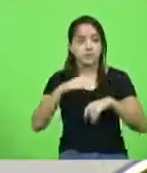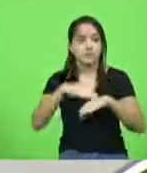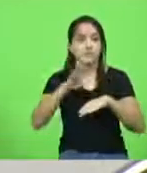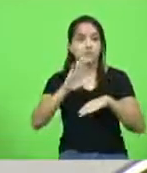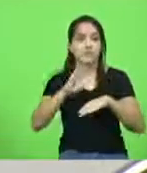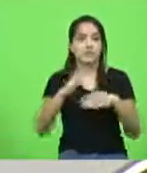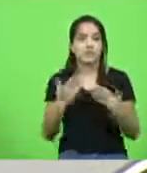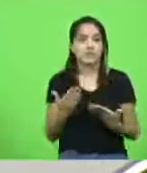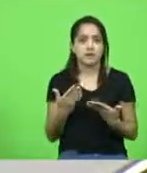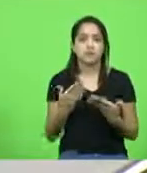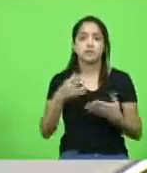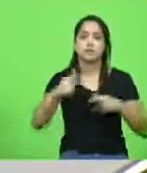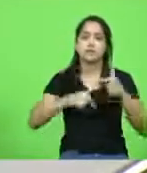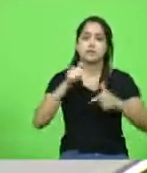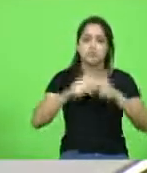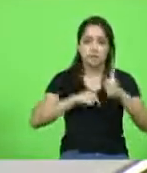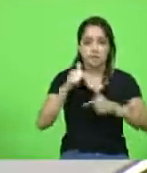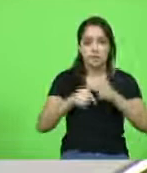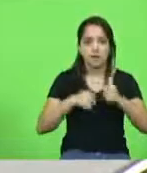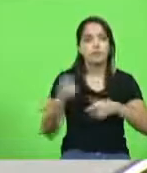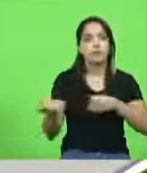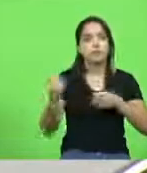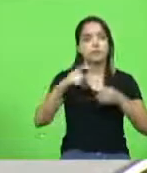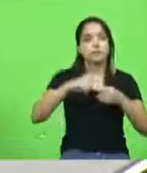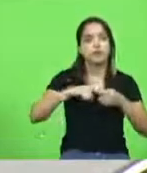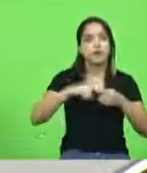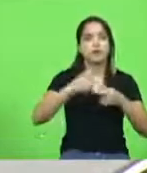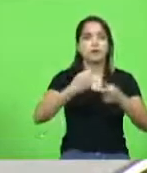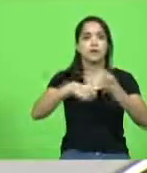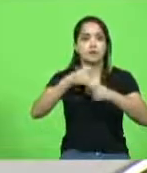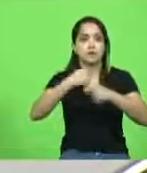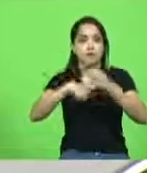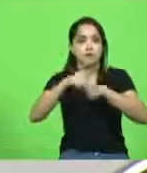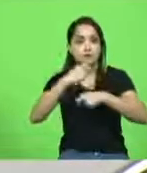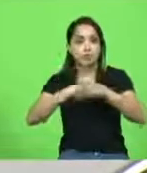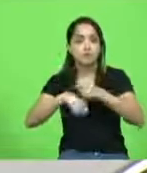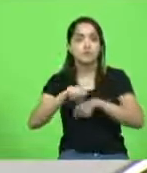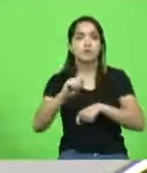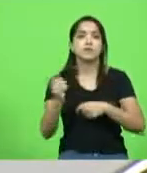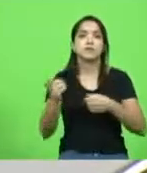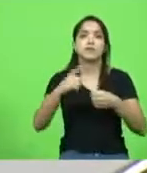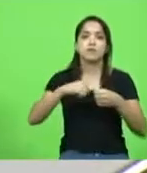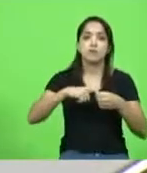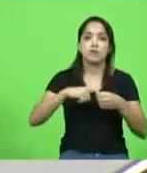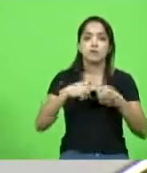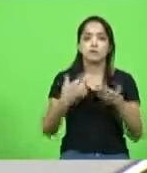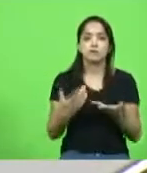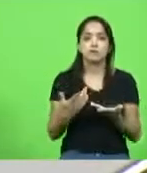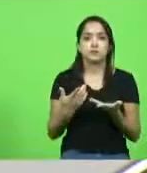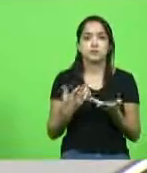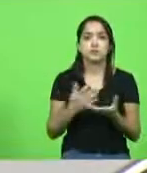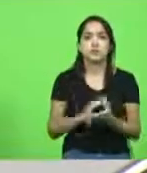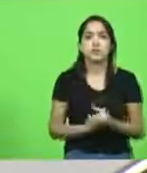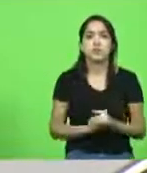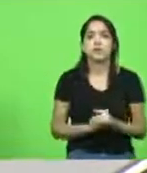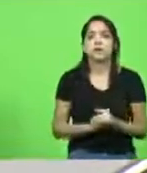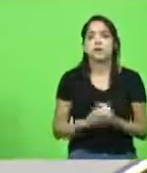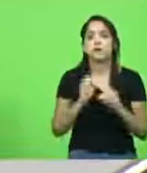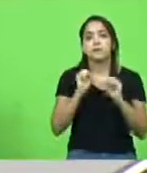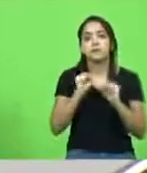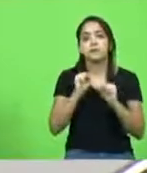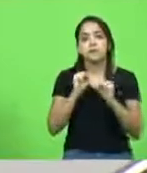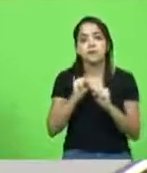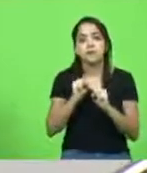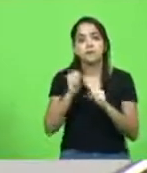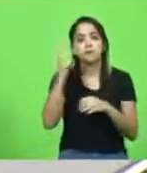para que os nossos empregos sejam retomados para que os negócios voltem a funcionar da melhor maneira e para que a gente possa